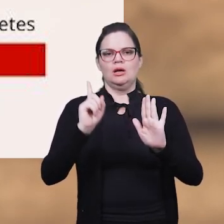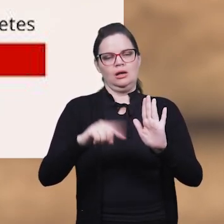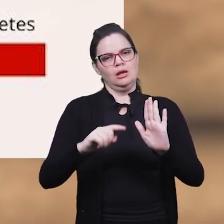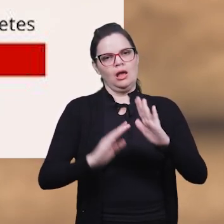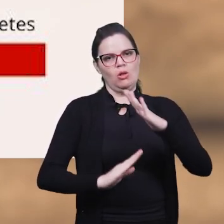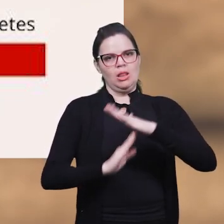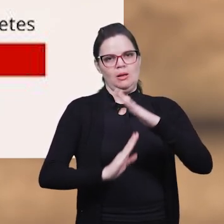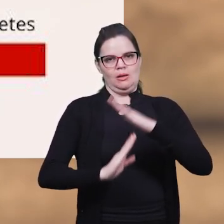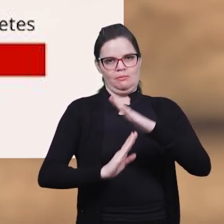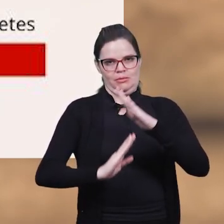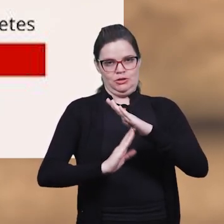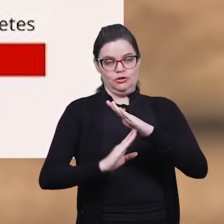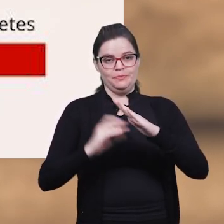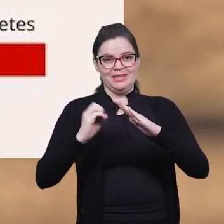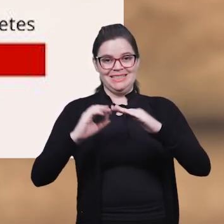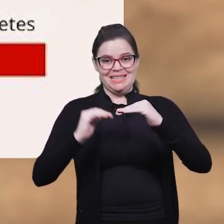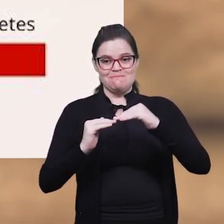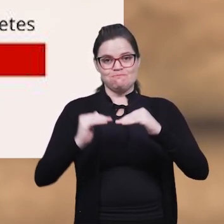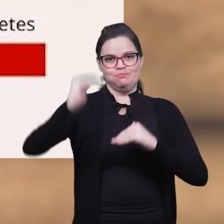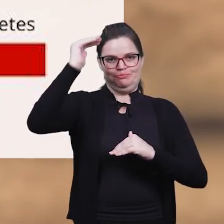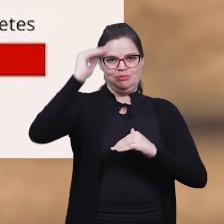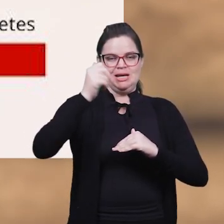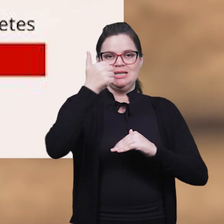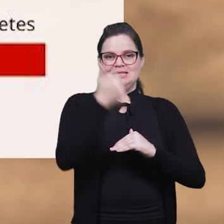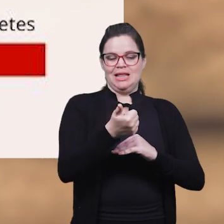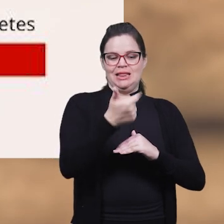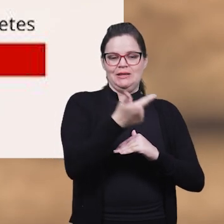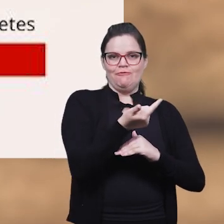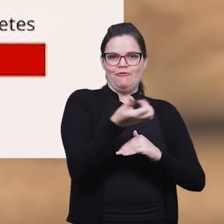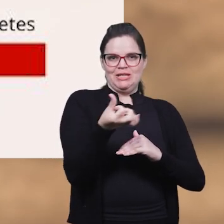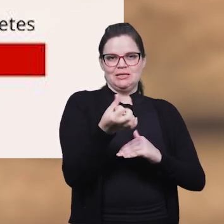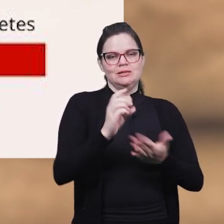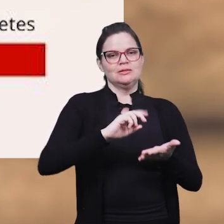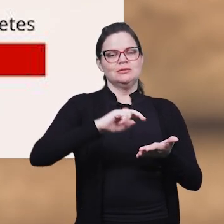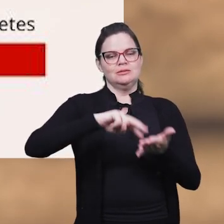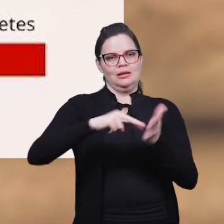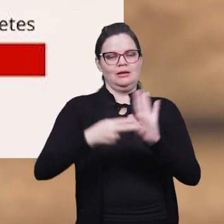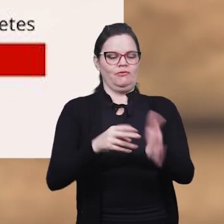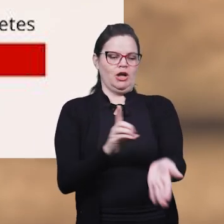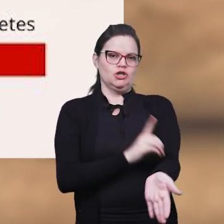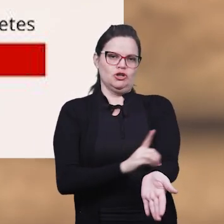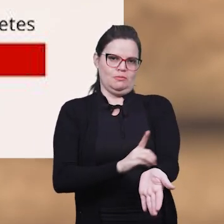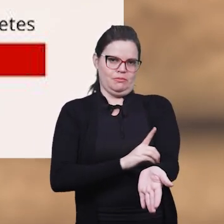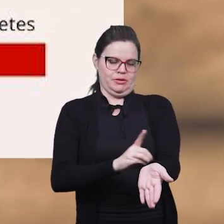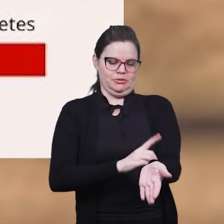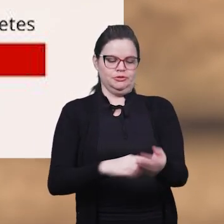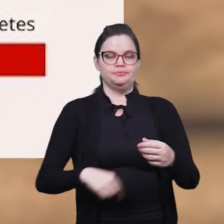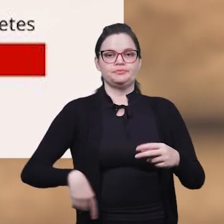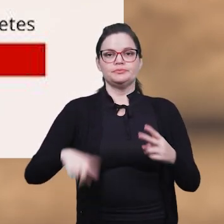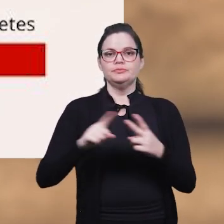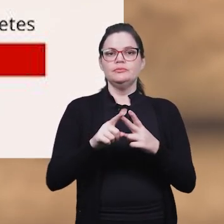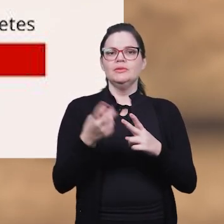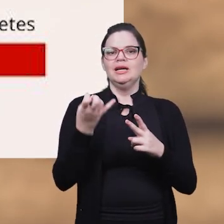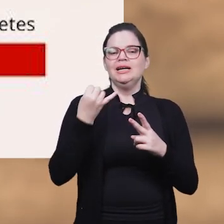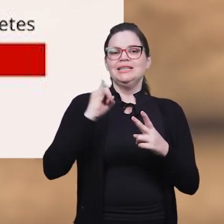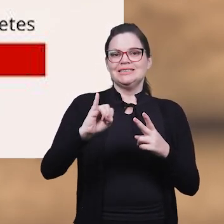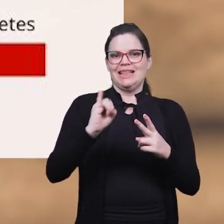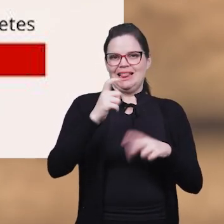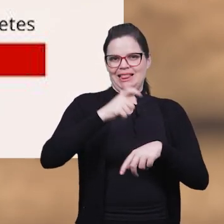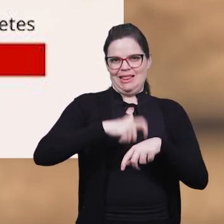à glicose, acima de 126, considerado diabéticos, glicemia pós-prandial,